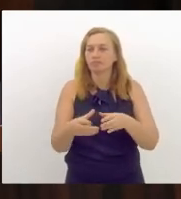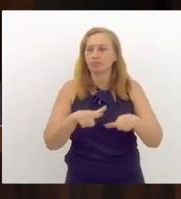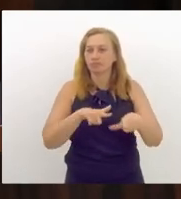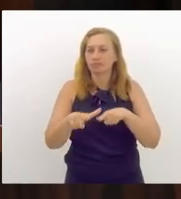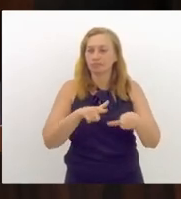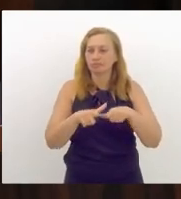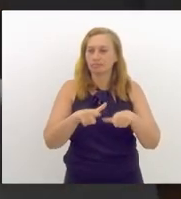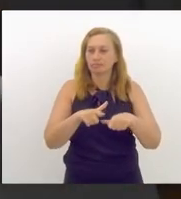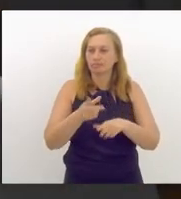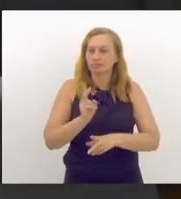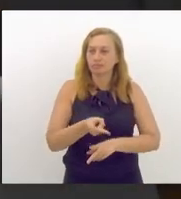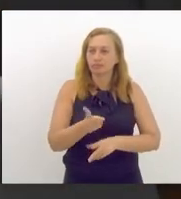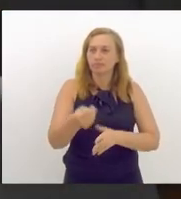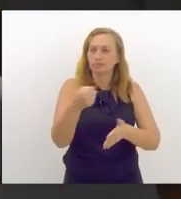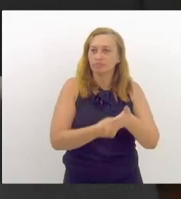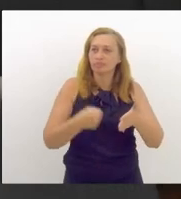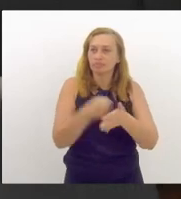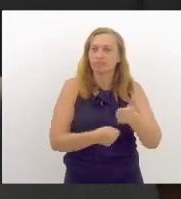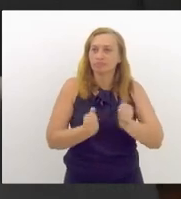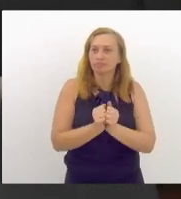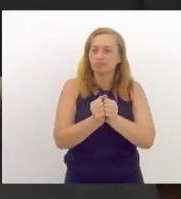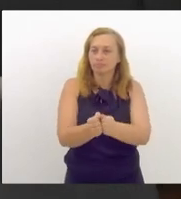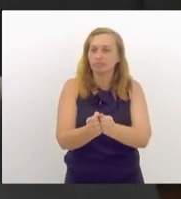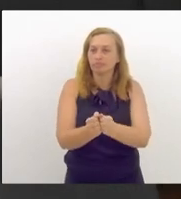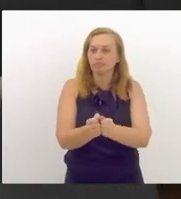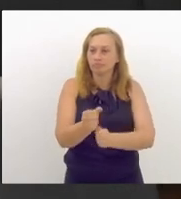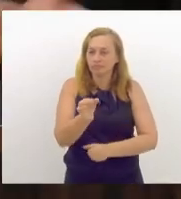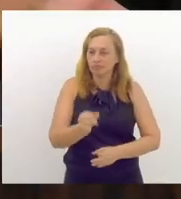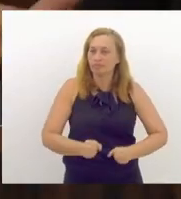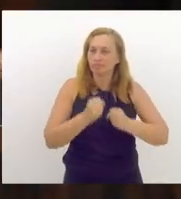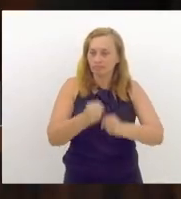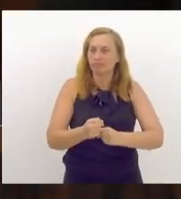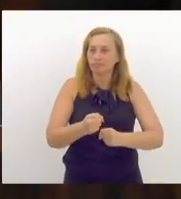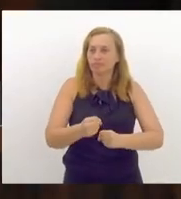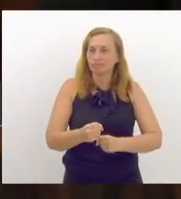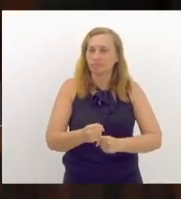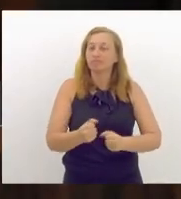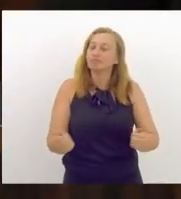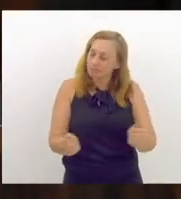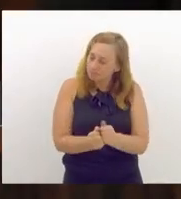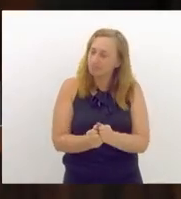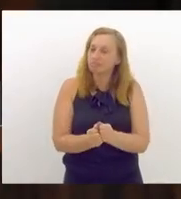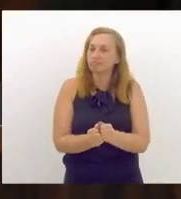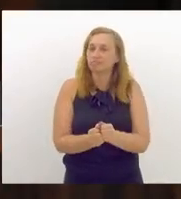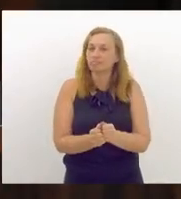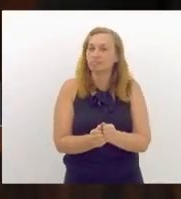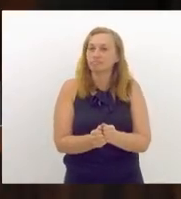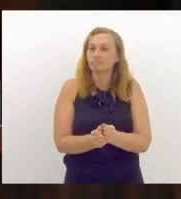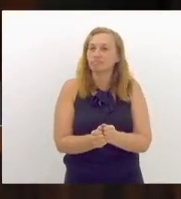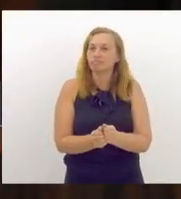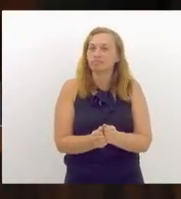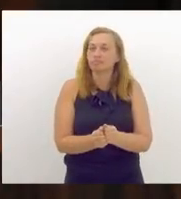seguimos em luta juntas e firmes e juntos e juntas